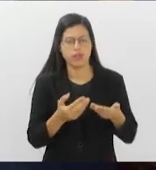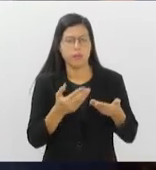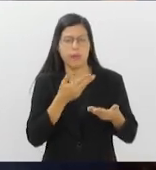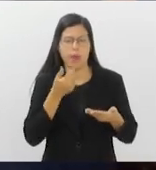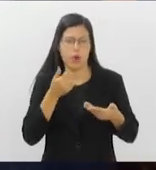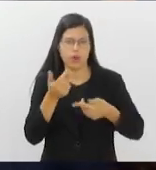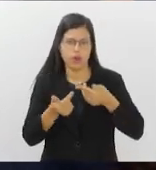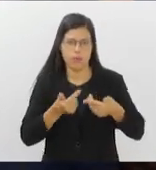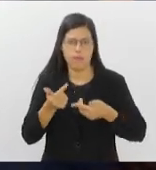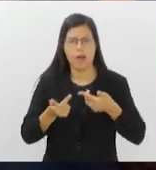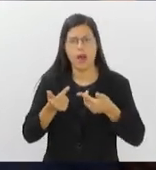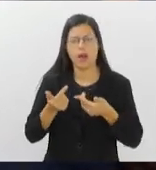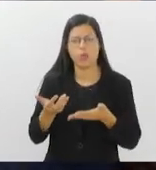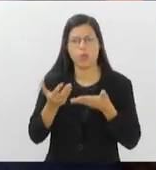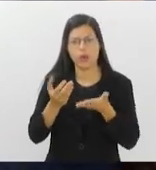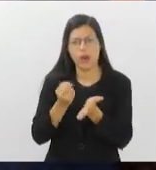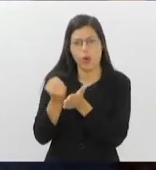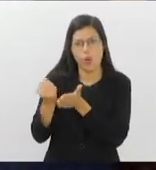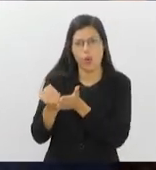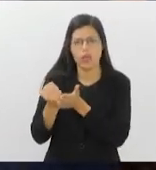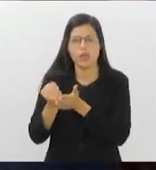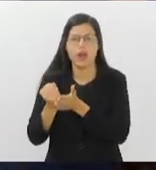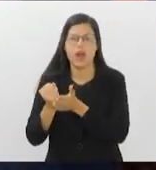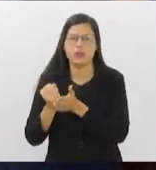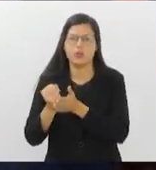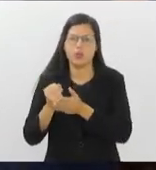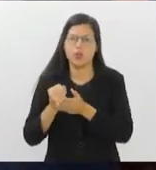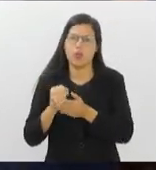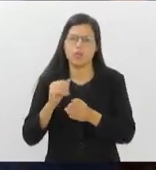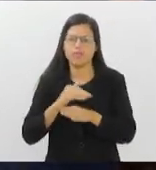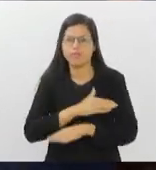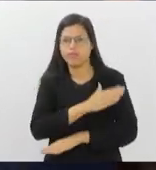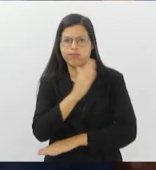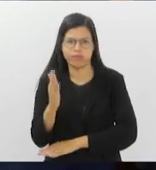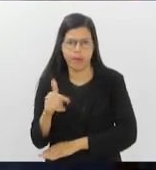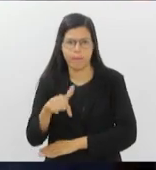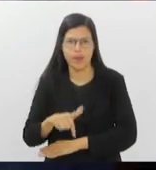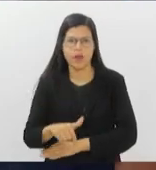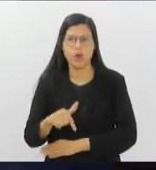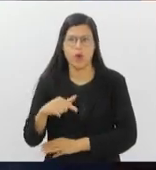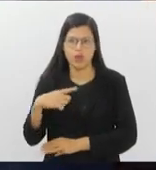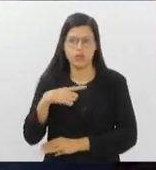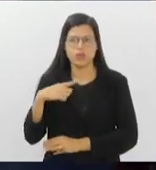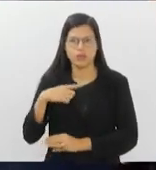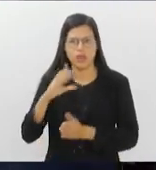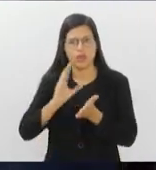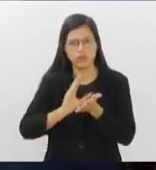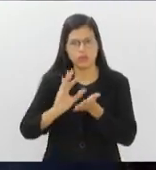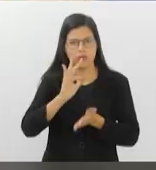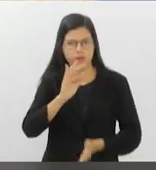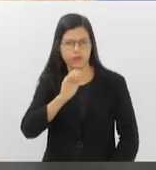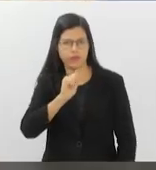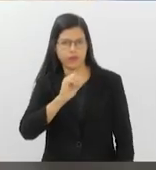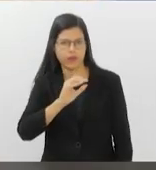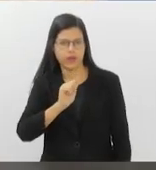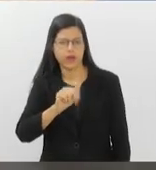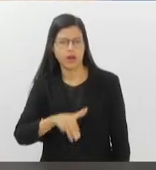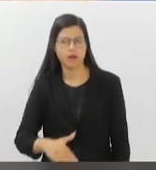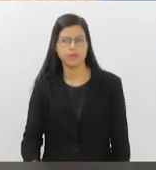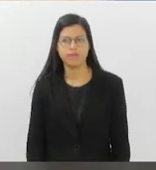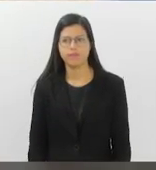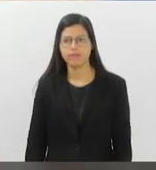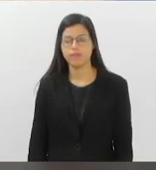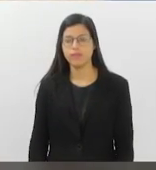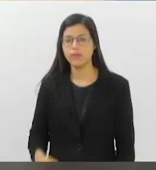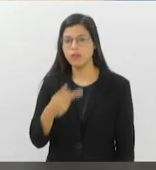contrato mais extenso através do recurso do FECAM, em que foram destinados 80 milhões para os próximos 4 anos para a contratação. Ele disse ainda que